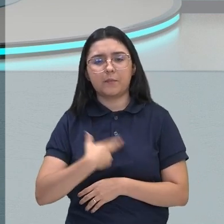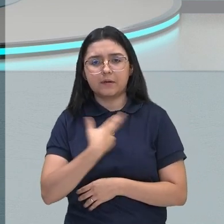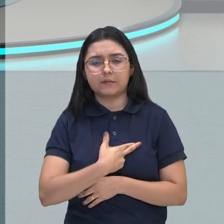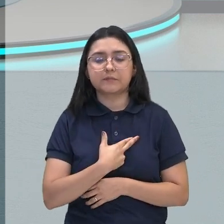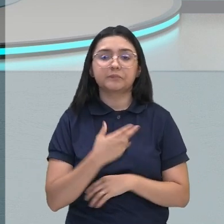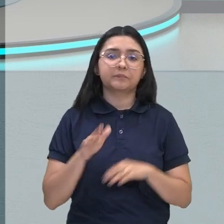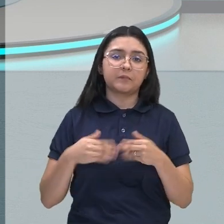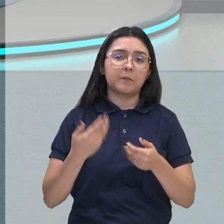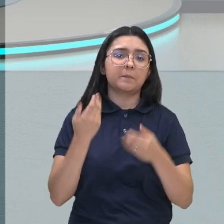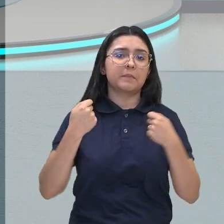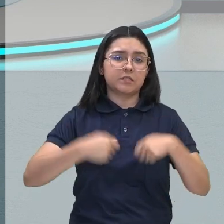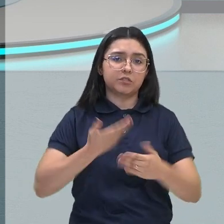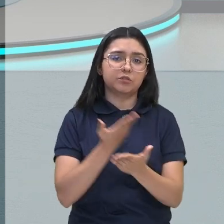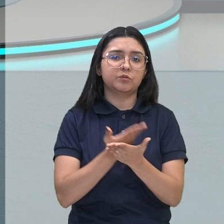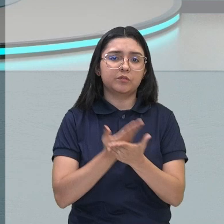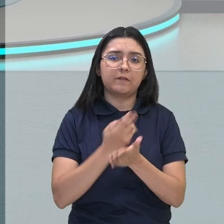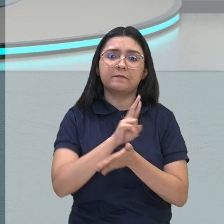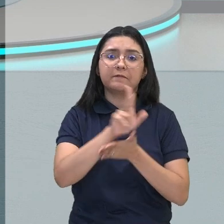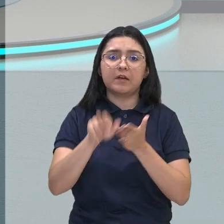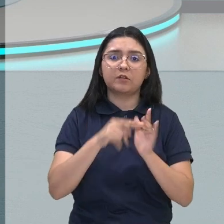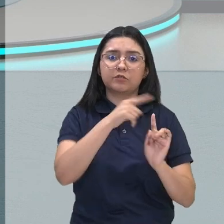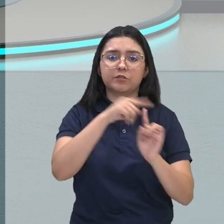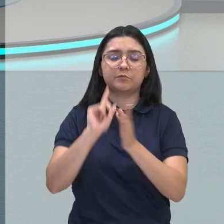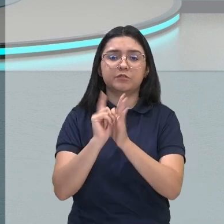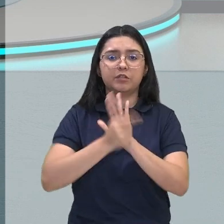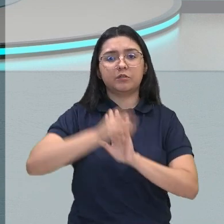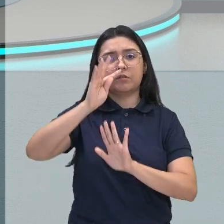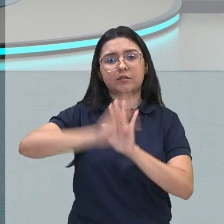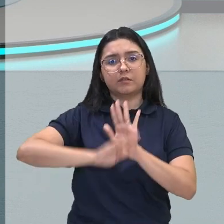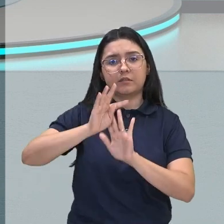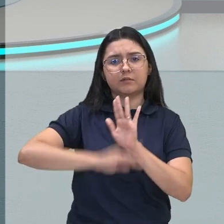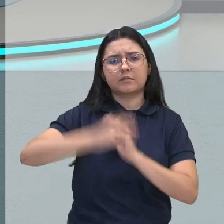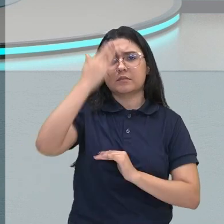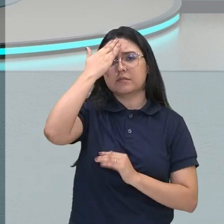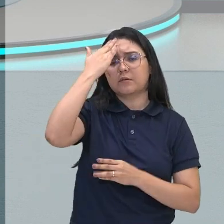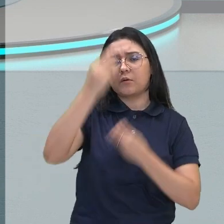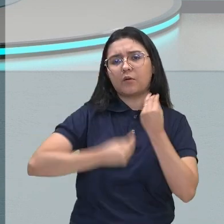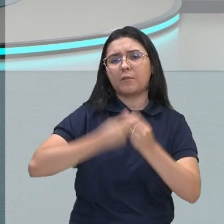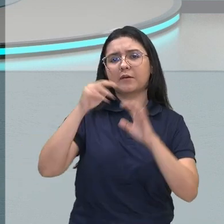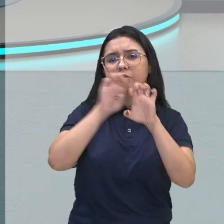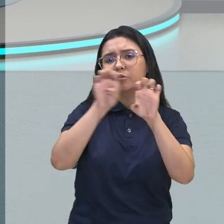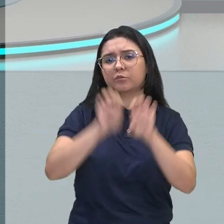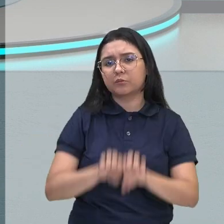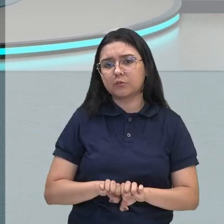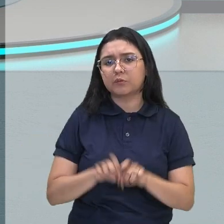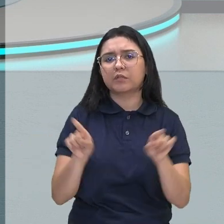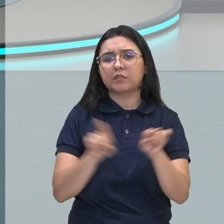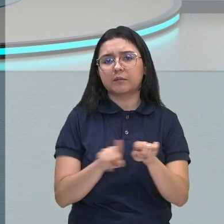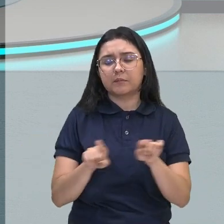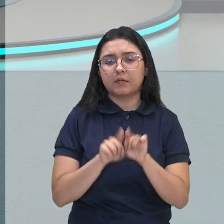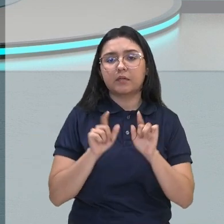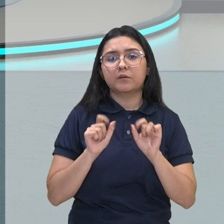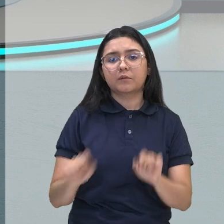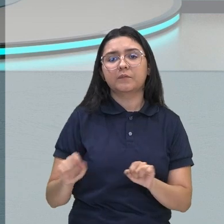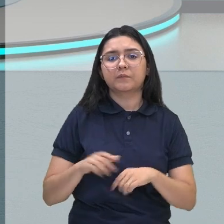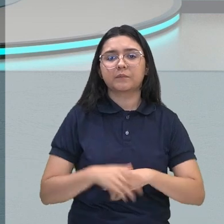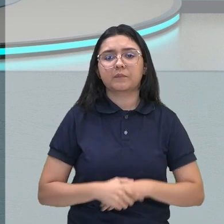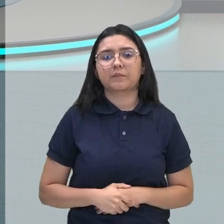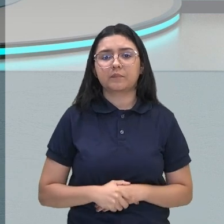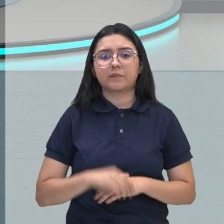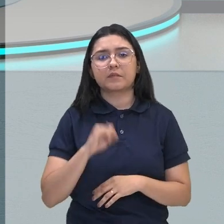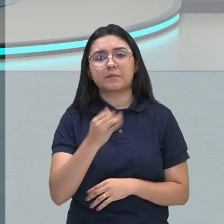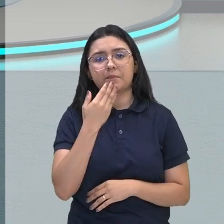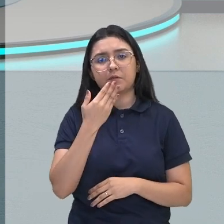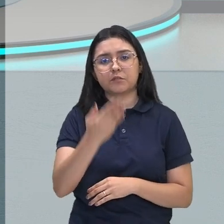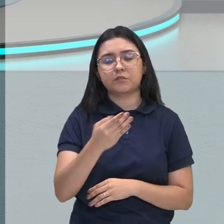que estudar esses gêneros textuais para que você saiba como é que é o formato deles, como é que é a estrutura deles, quando for pedido